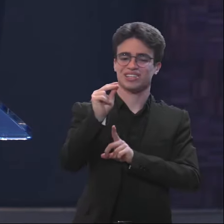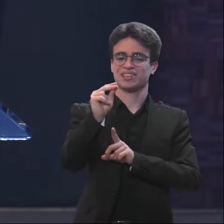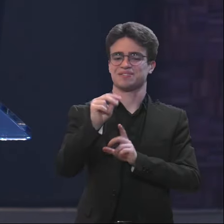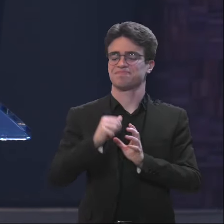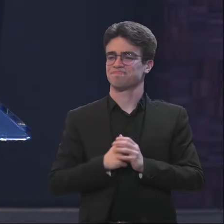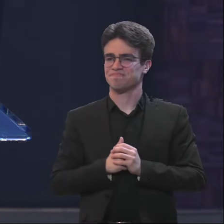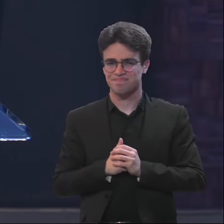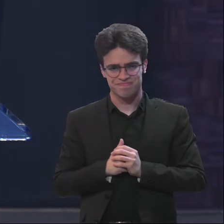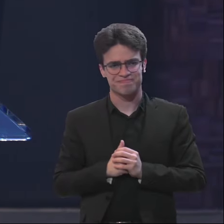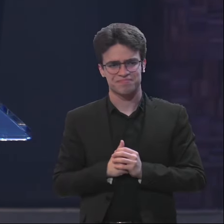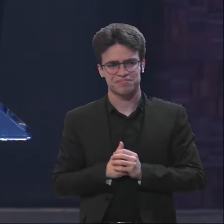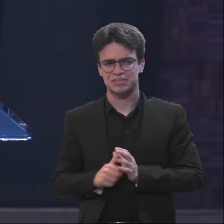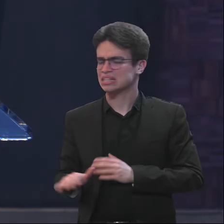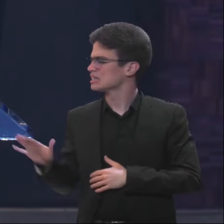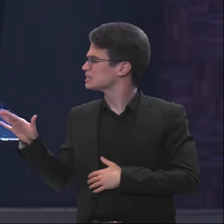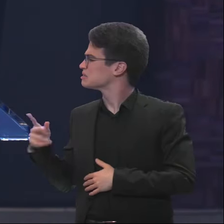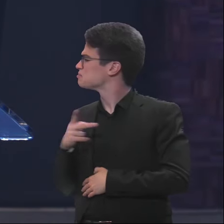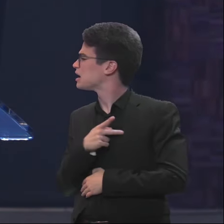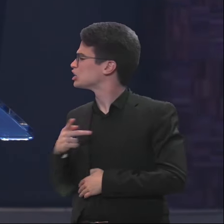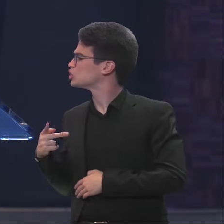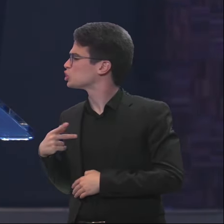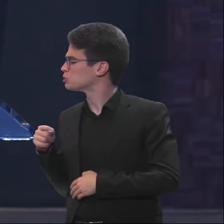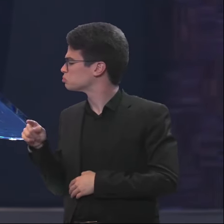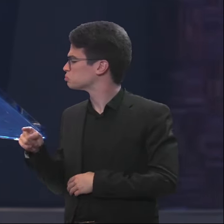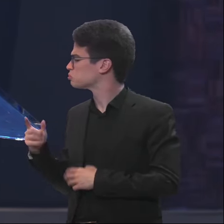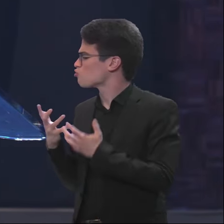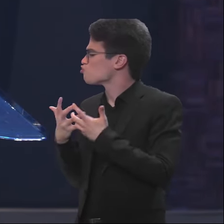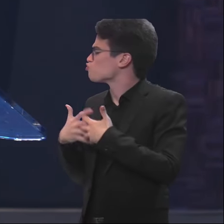Mas, pastor, como é que isso funciona?